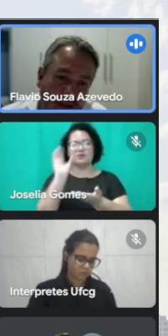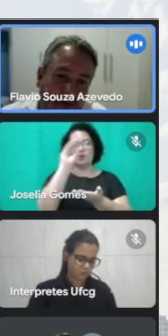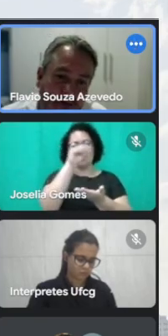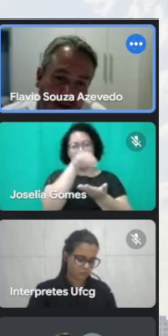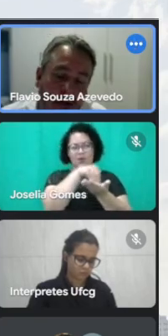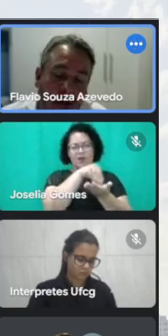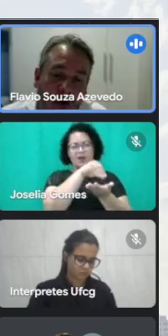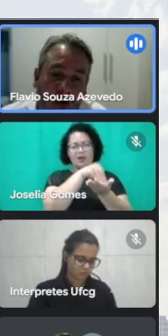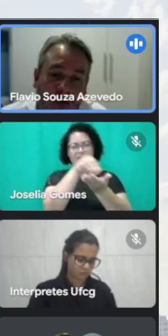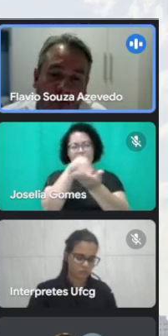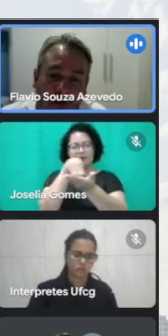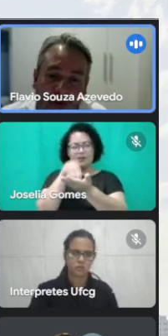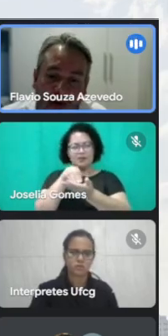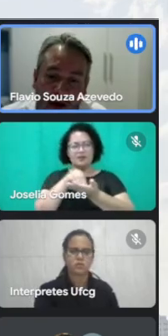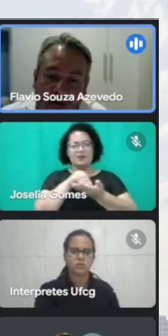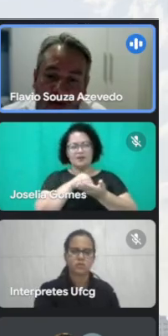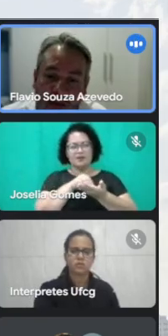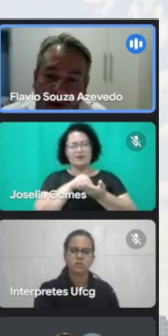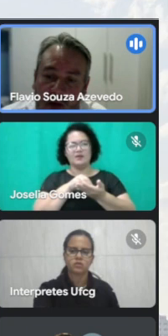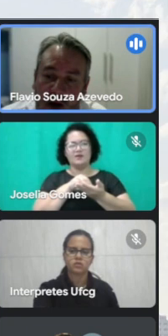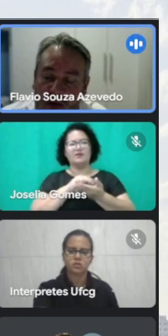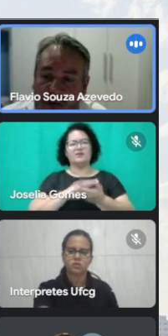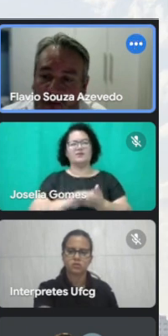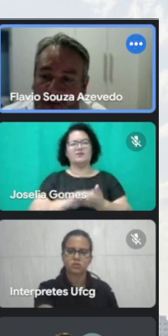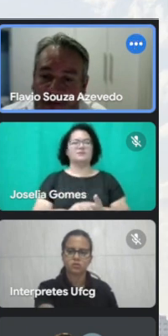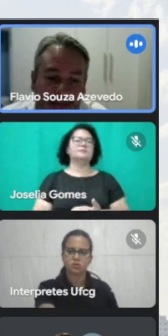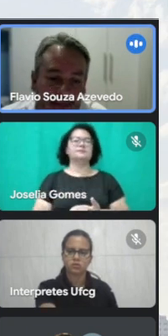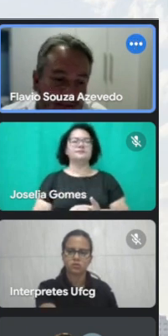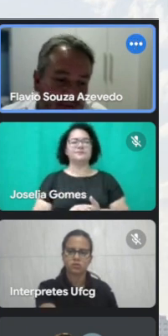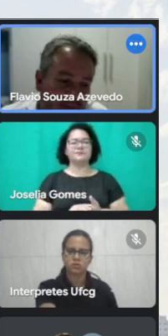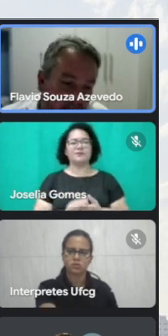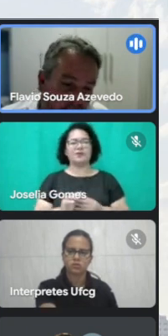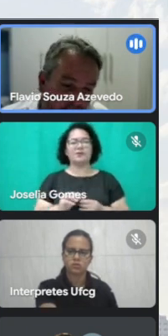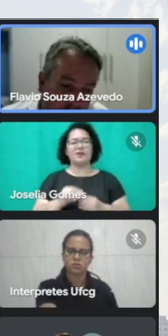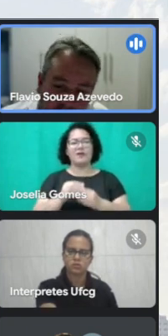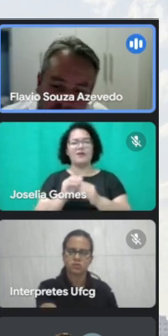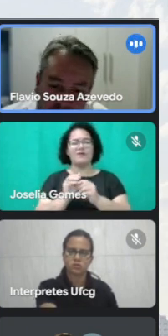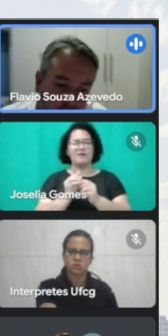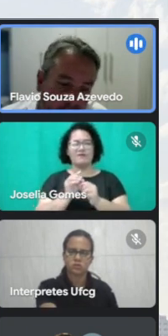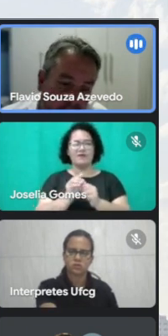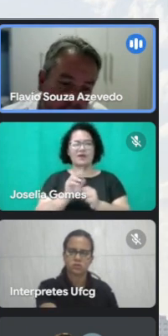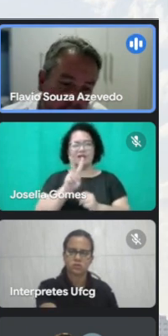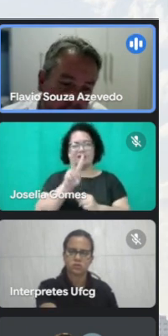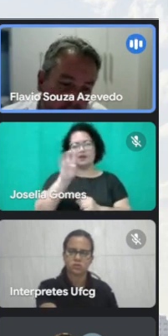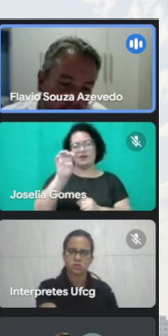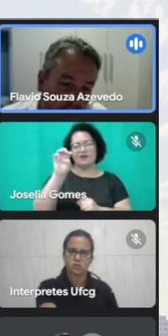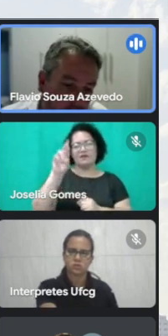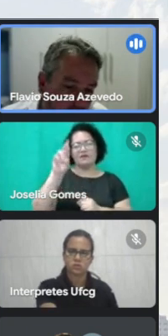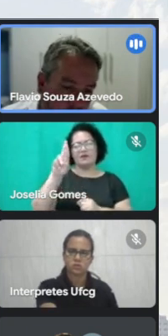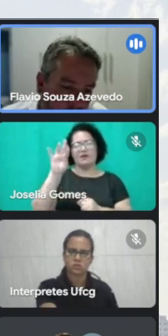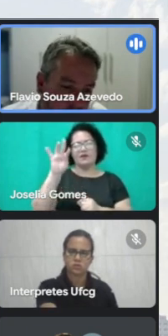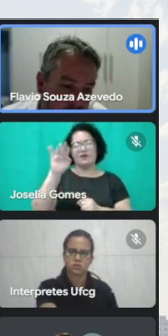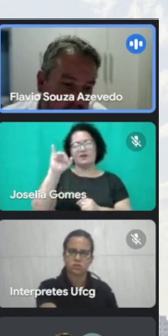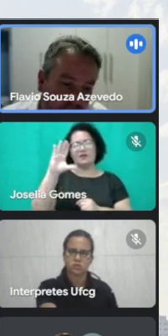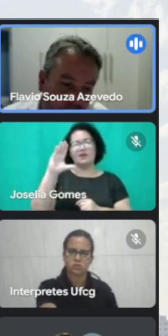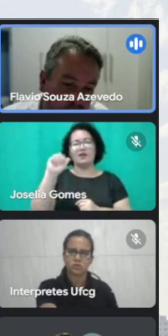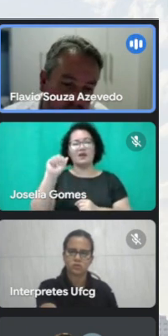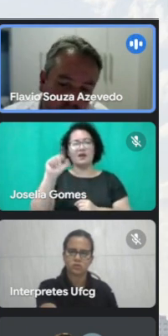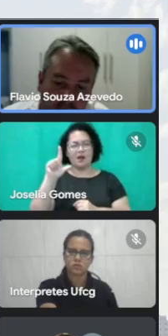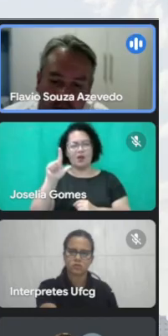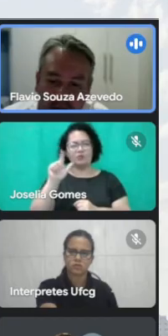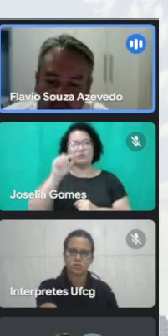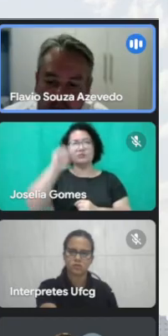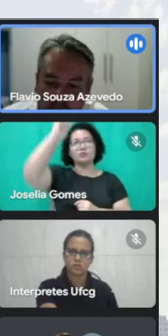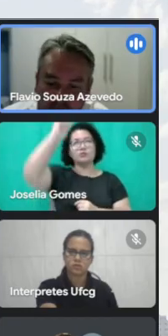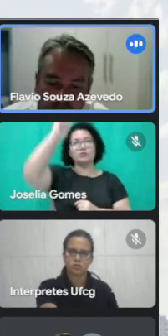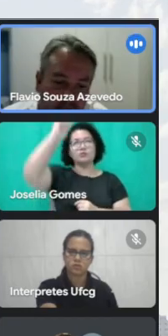né, ele ocorre de forma vertical, de cima para baixo. Aqui embaixo também tem, né, a mesma coisa no filtro